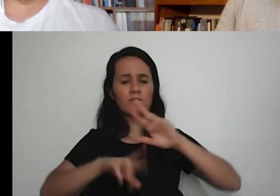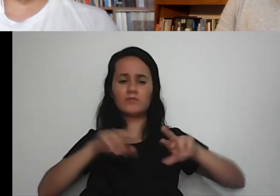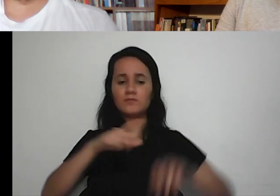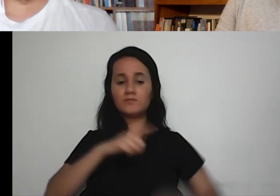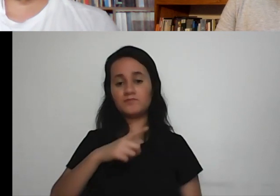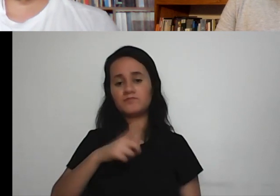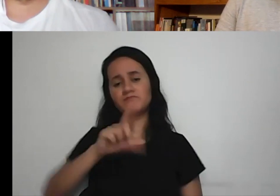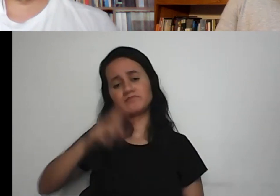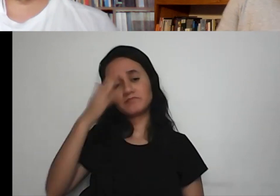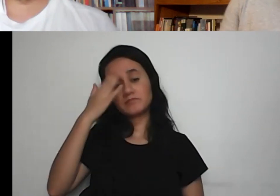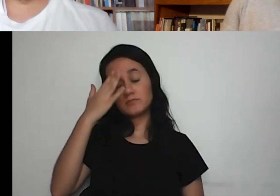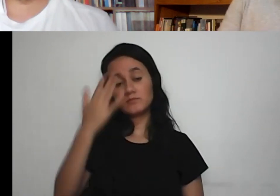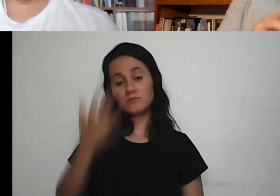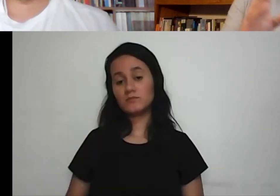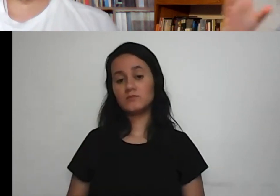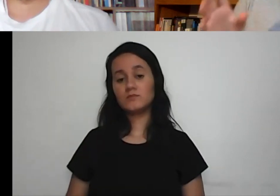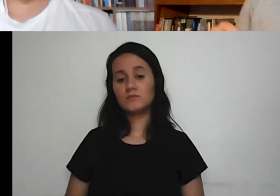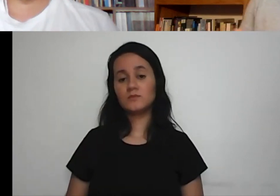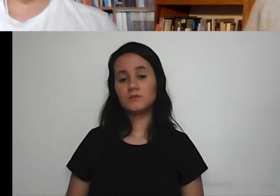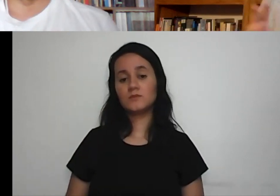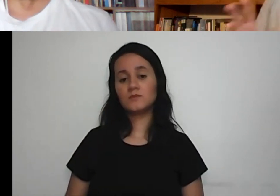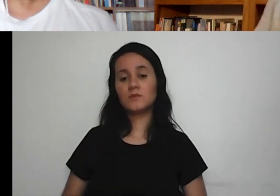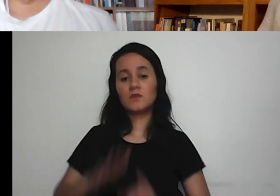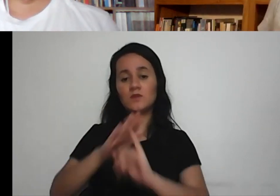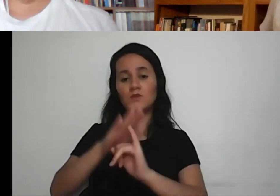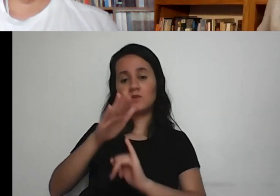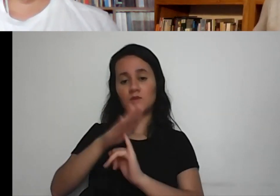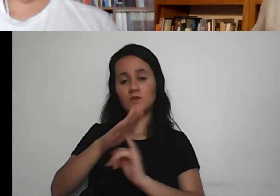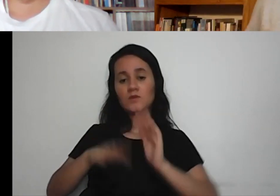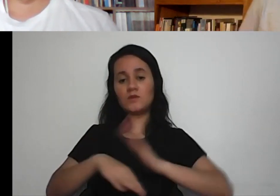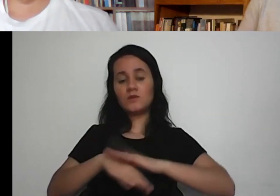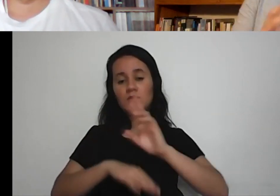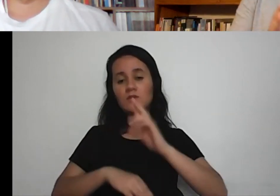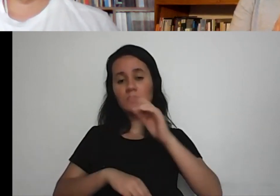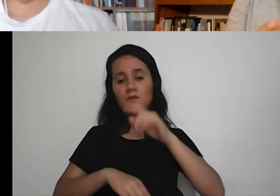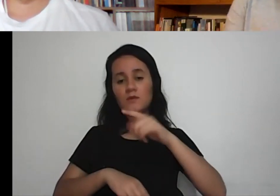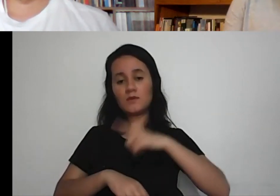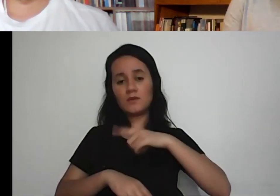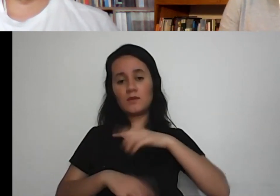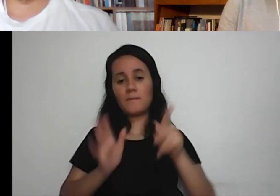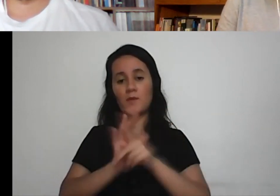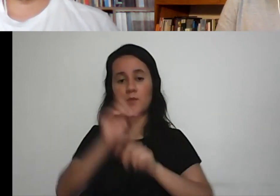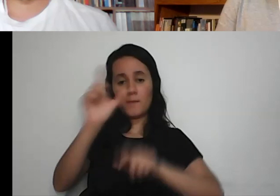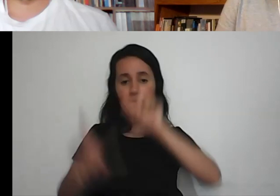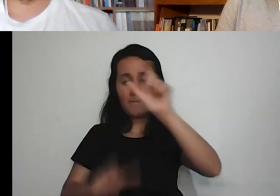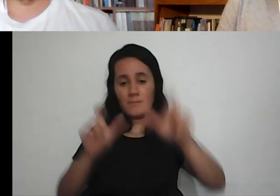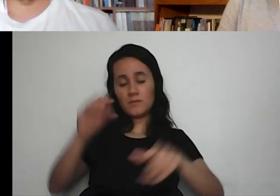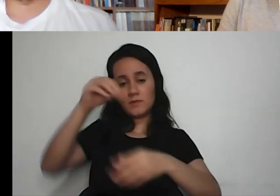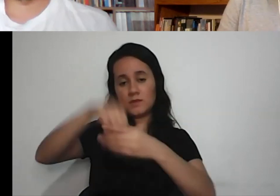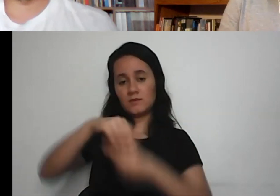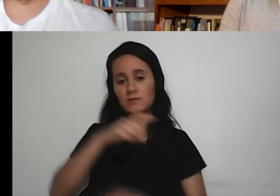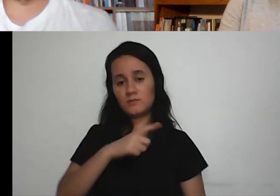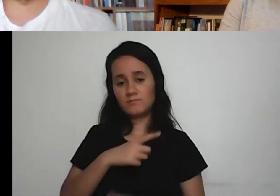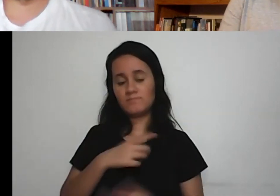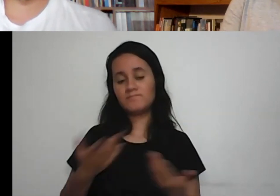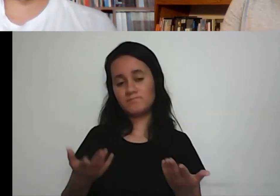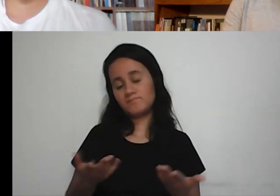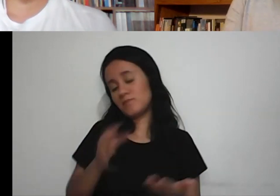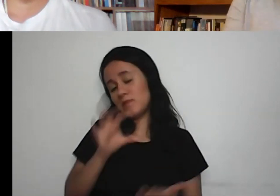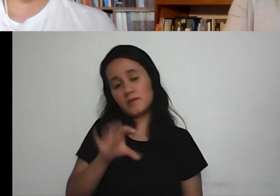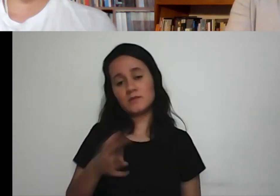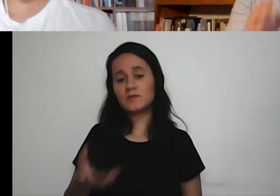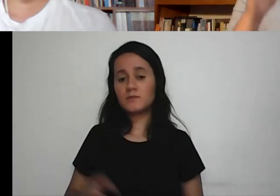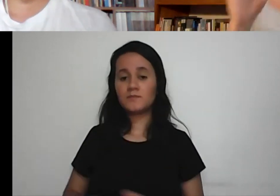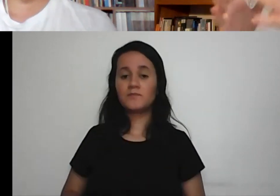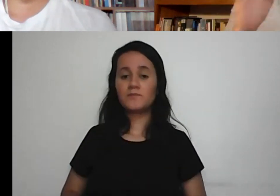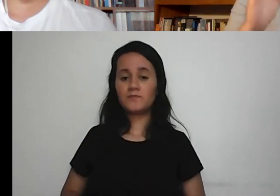E, lógico, isso funciona, as instituições são grandes abstrações, né, feitas por pessoas, no fundo. Então, é isso, é o